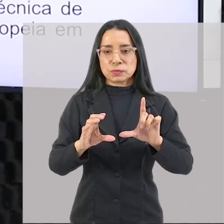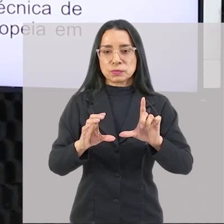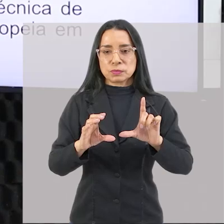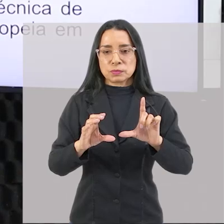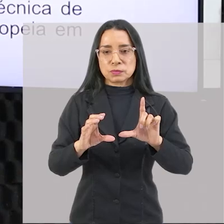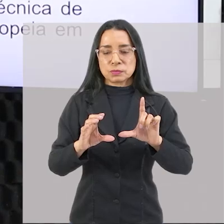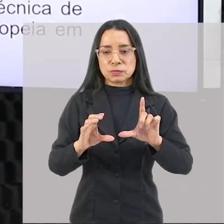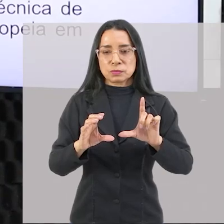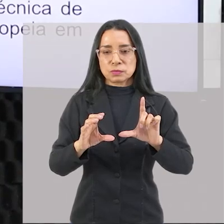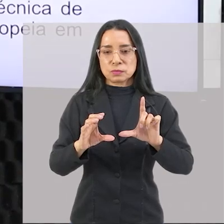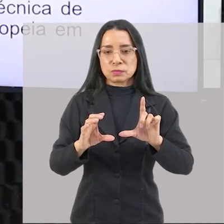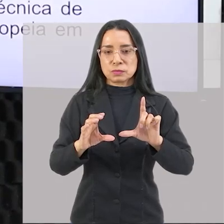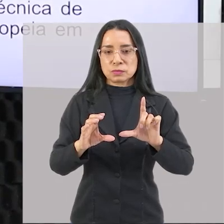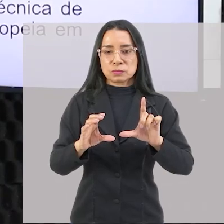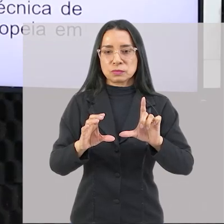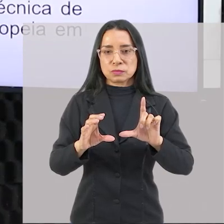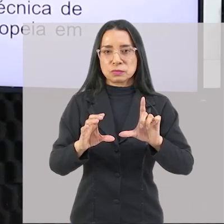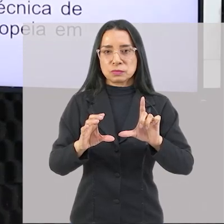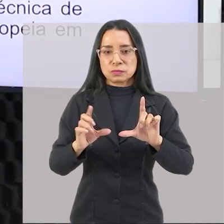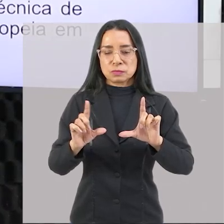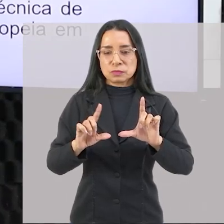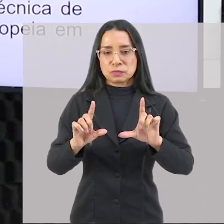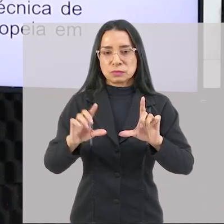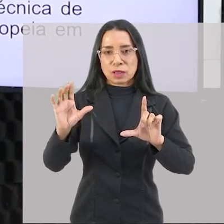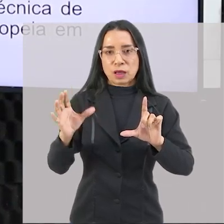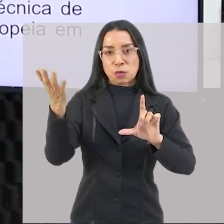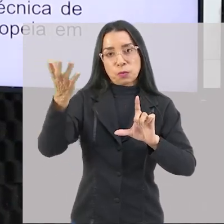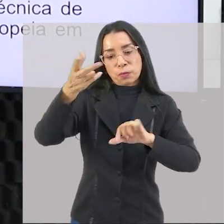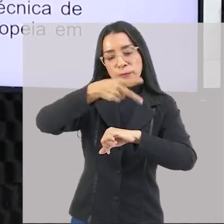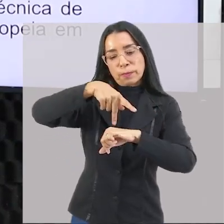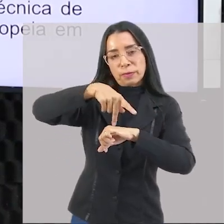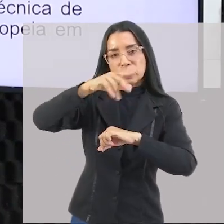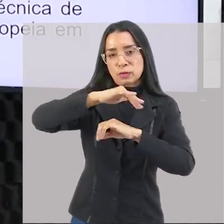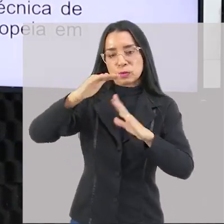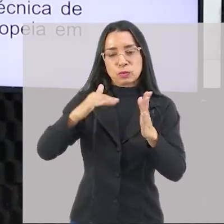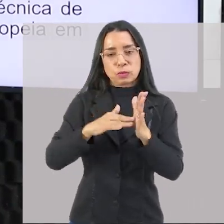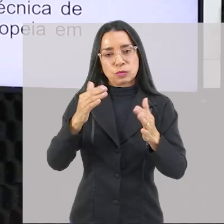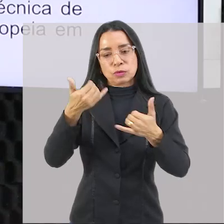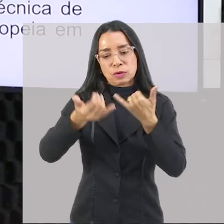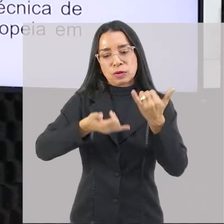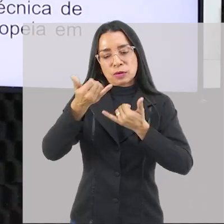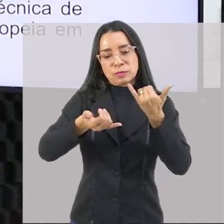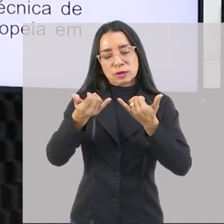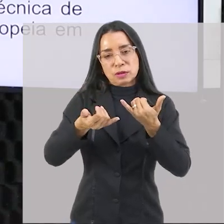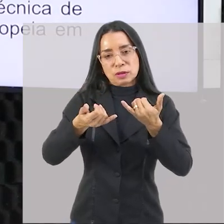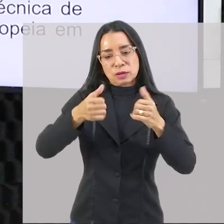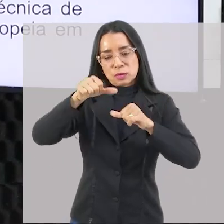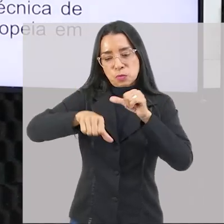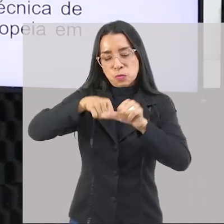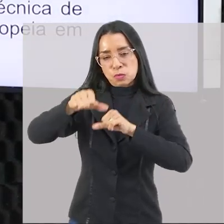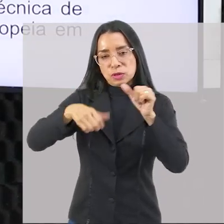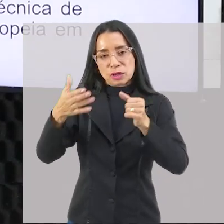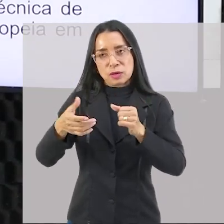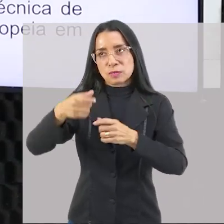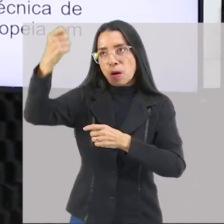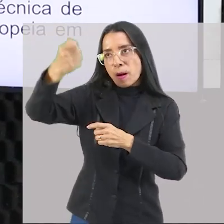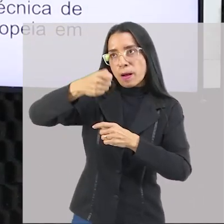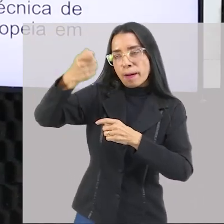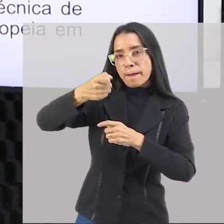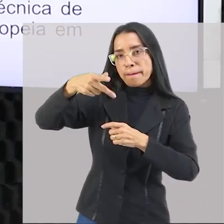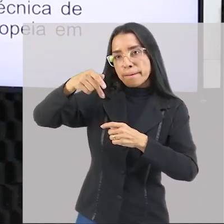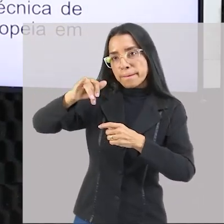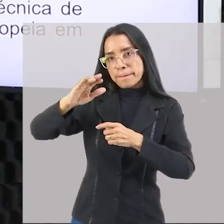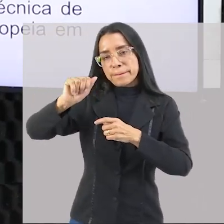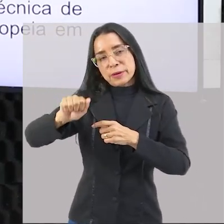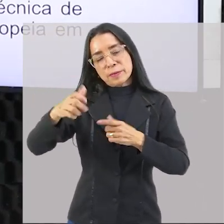remanescentes em algumas áreas do Brasil, não, menino. Isso aqui acontecia no país inteiro. As brincadeiras infantis mudavam de nome. Tanto que a pipa que eu falei para vocês,